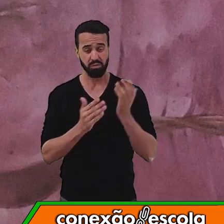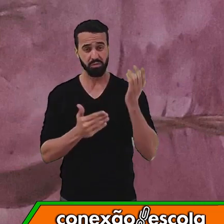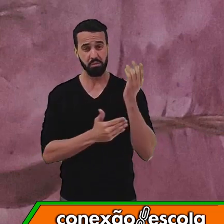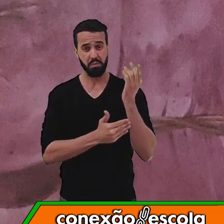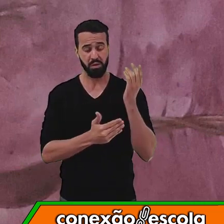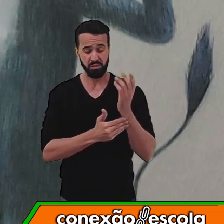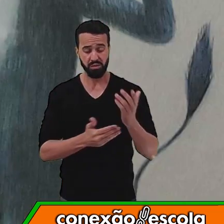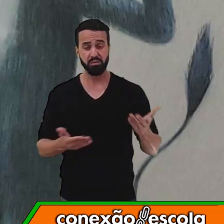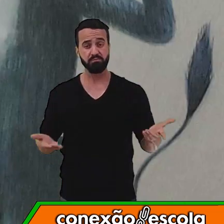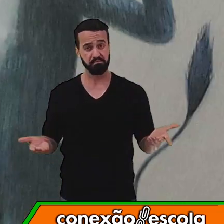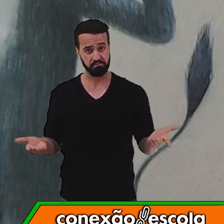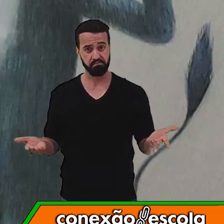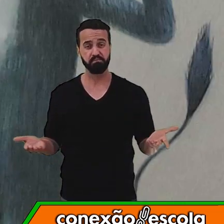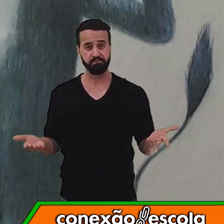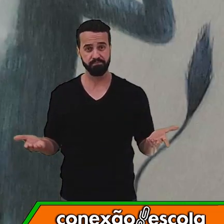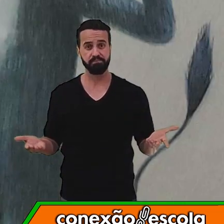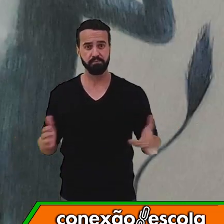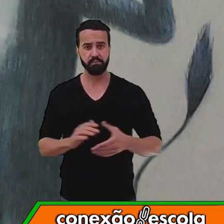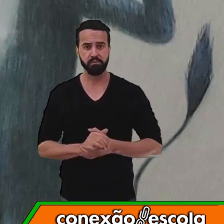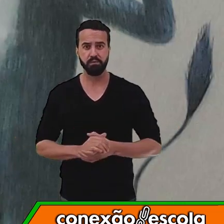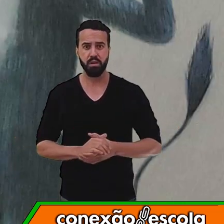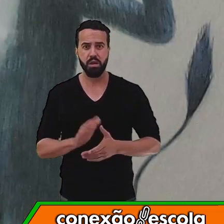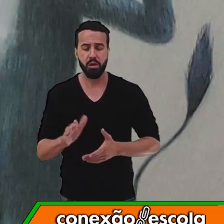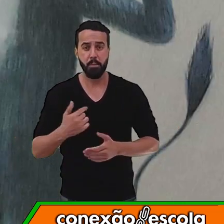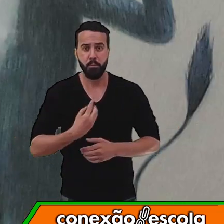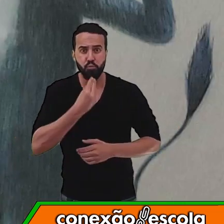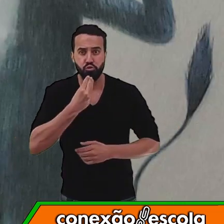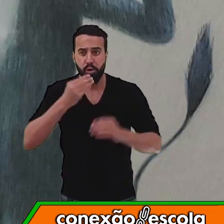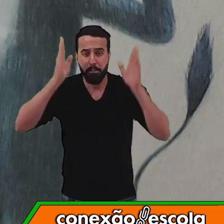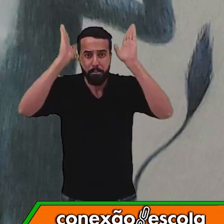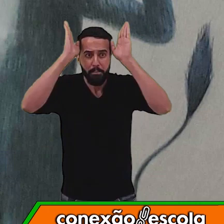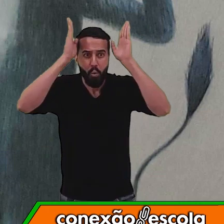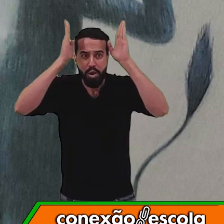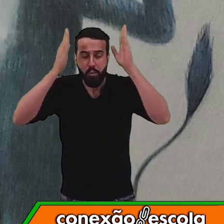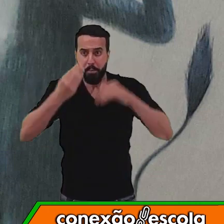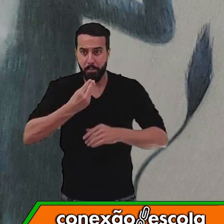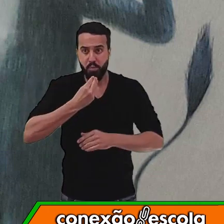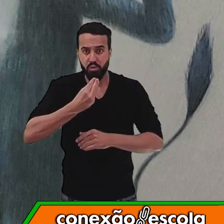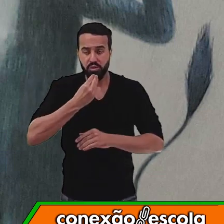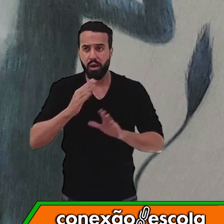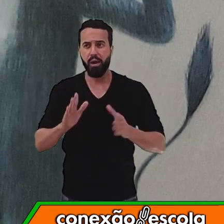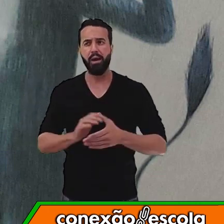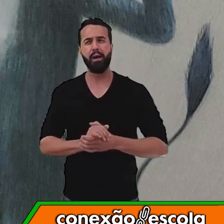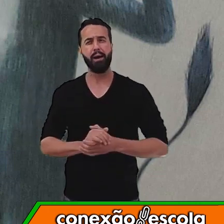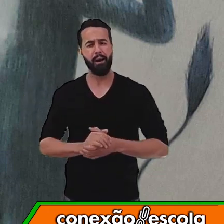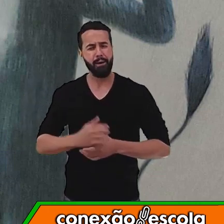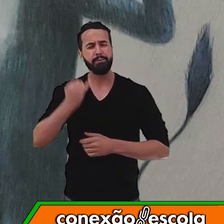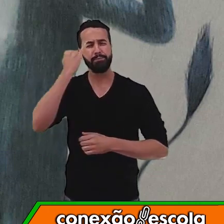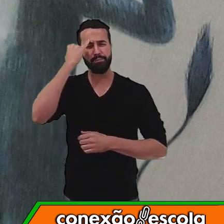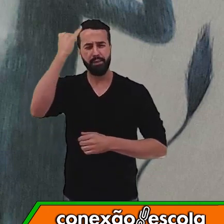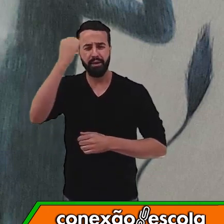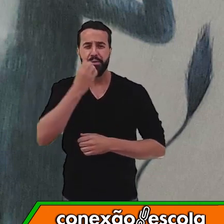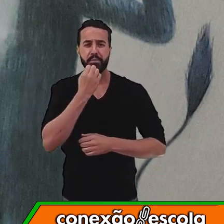madeira. E ser um burrinho? Talvez não fosse má ideia, não ter que